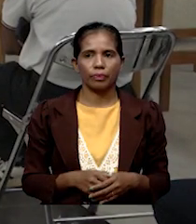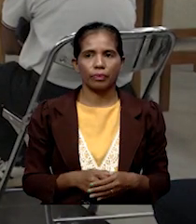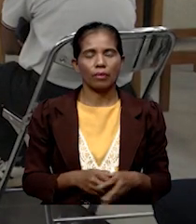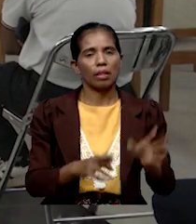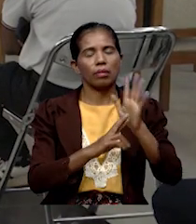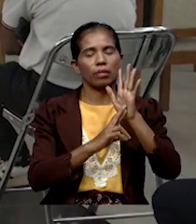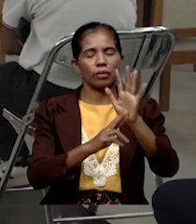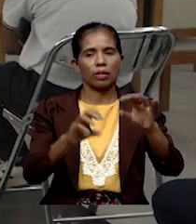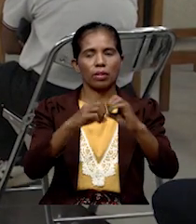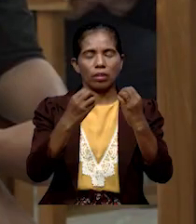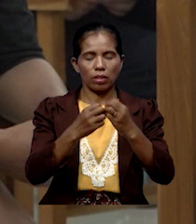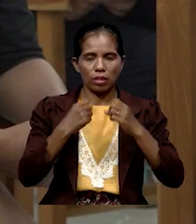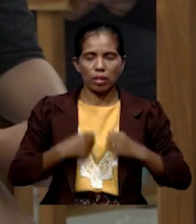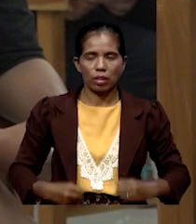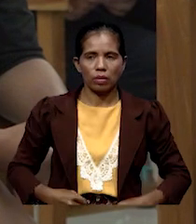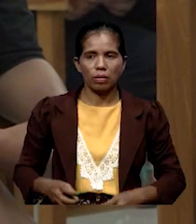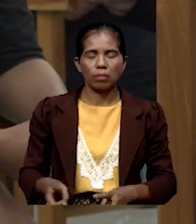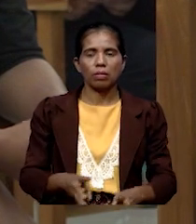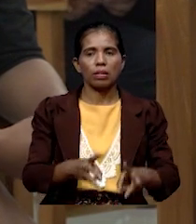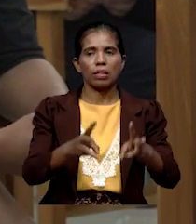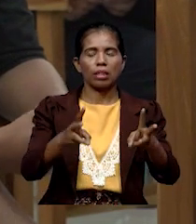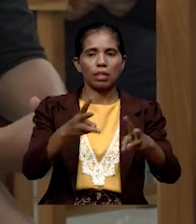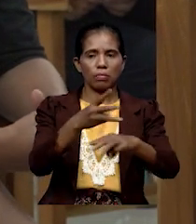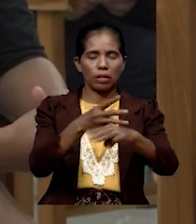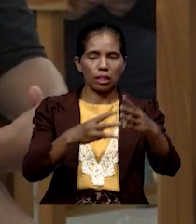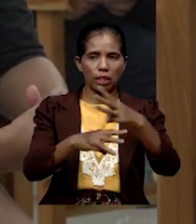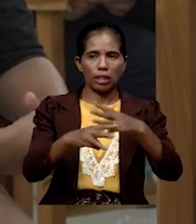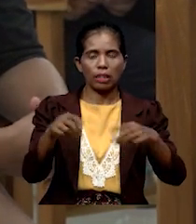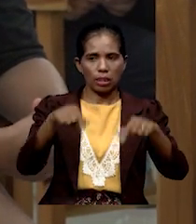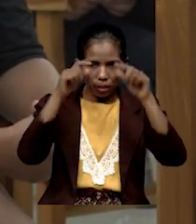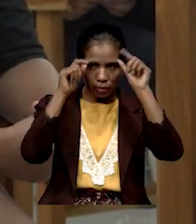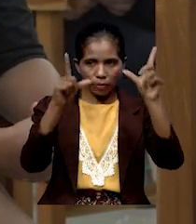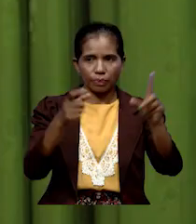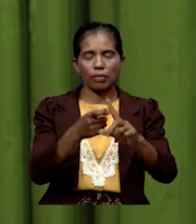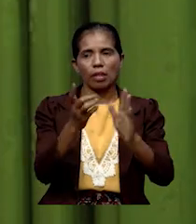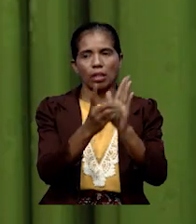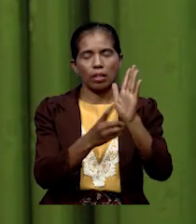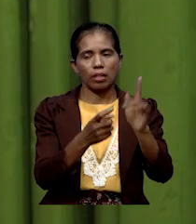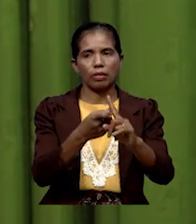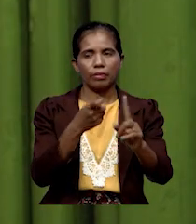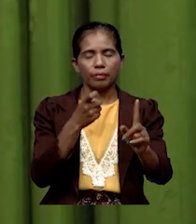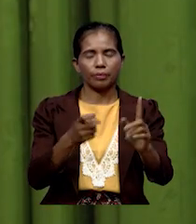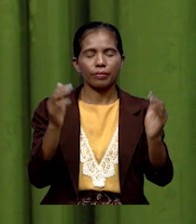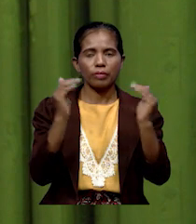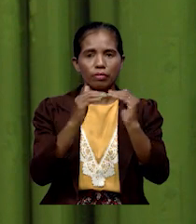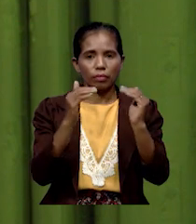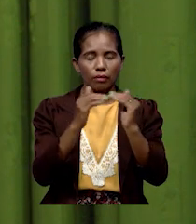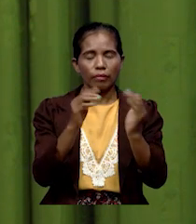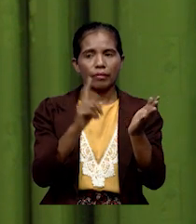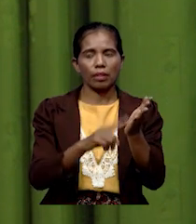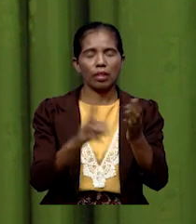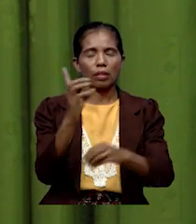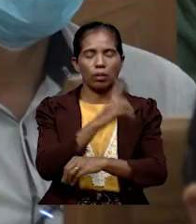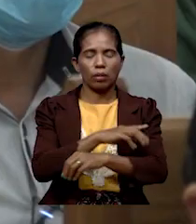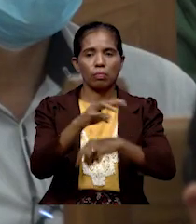Representante da Organização Saúde Mundial iha Timor-Leste, Arvin Matur, relata dados ne, liu sine discurso e a cerimônia de celebração Loran Mundial Saúde